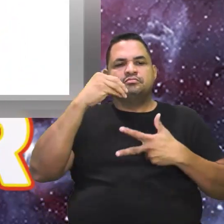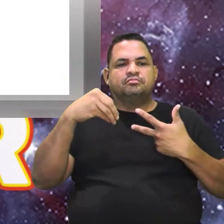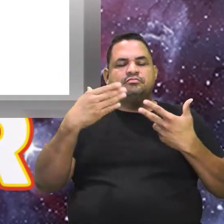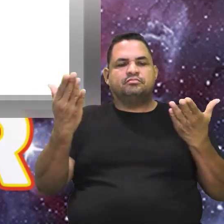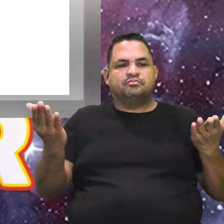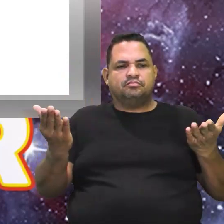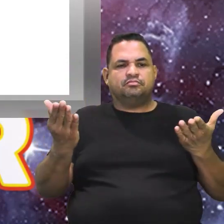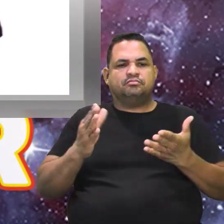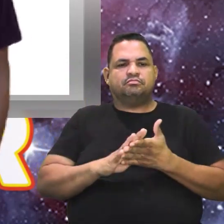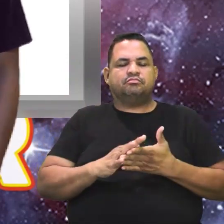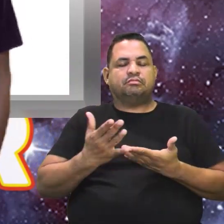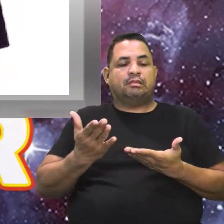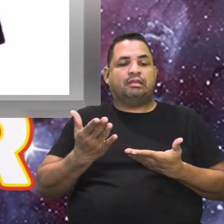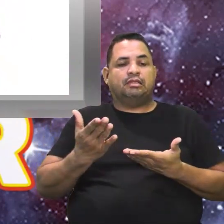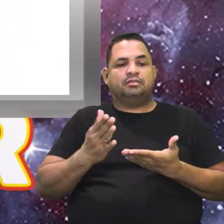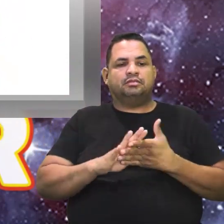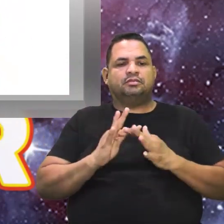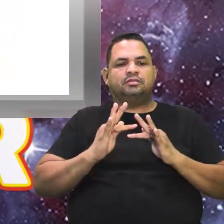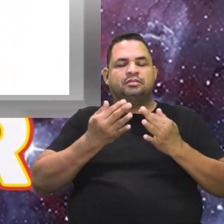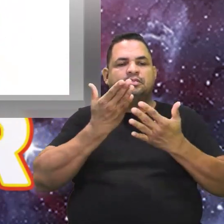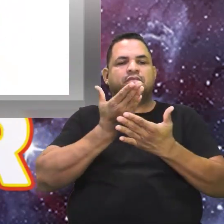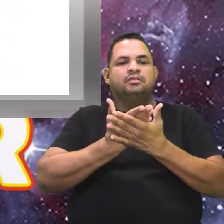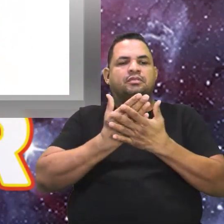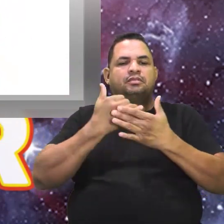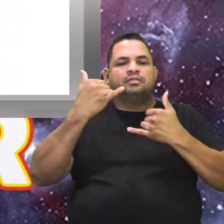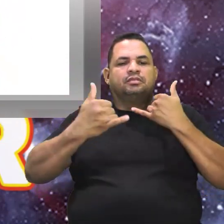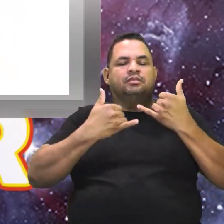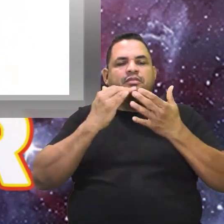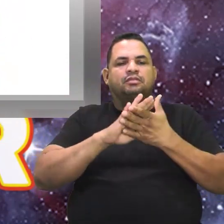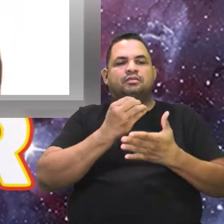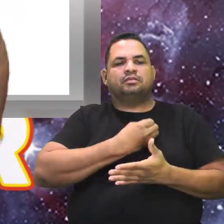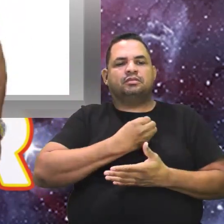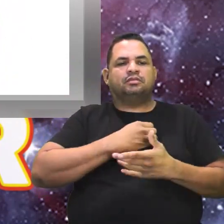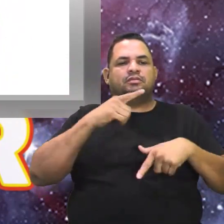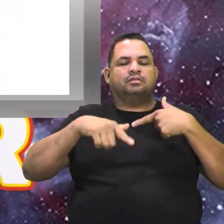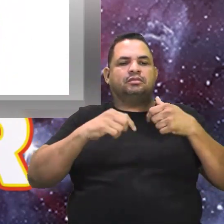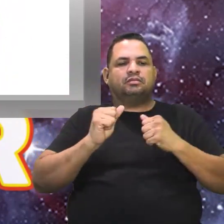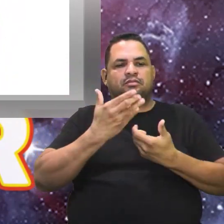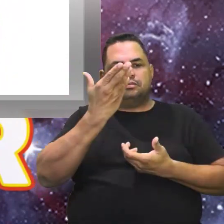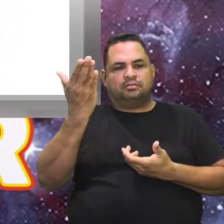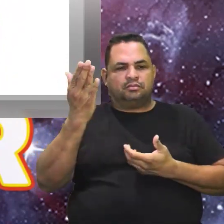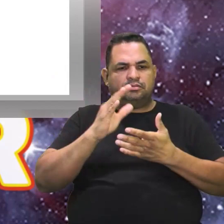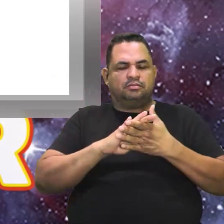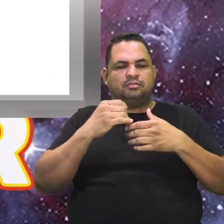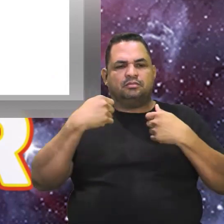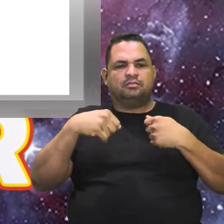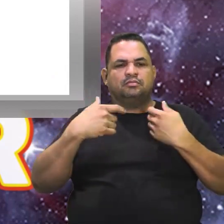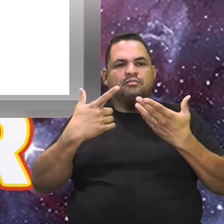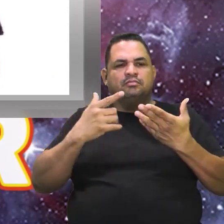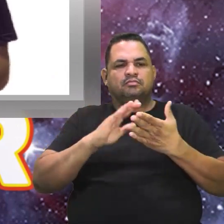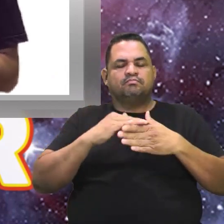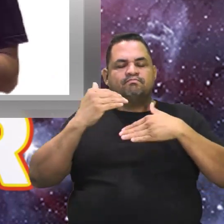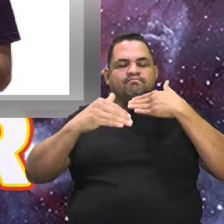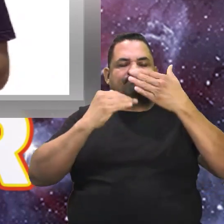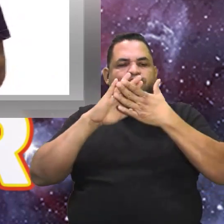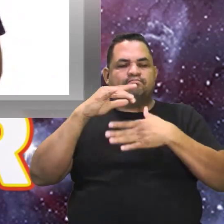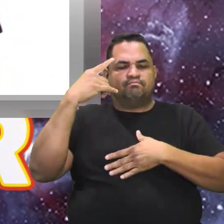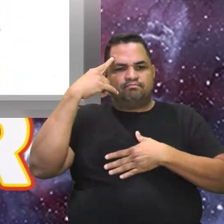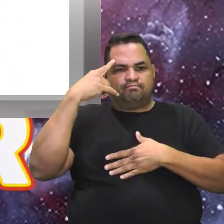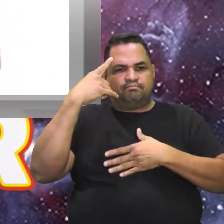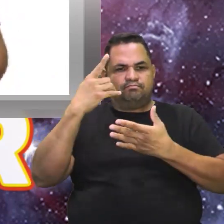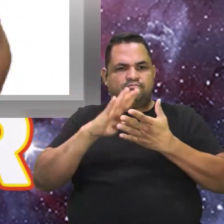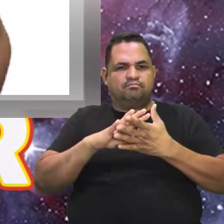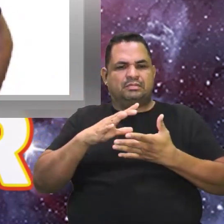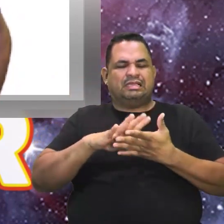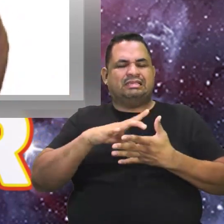é isso. Não é à toa que ao final das aulas, o Brincando com os Números trabalha isso com vocês. A gente precisa que vocês desenvolvam esse raciocínio lógico.